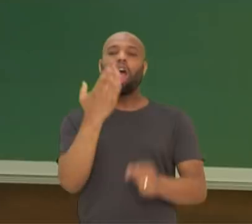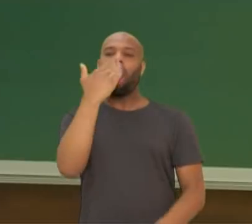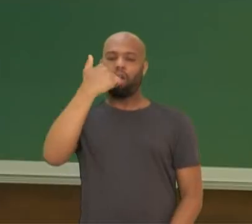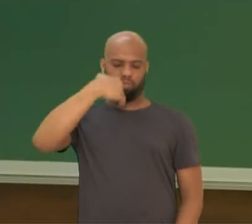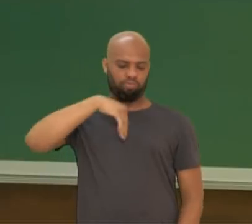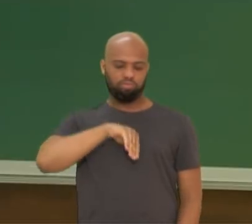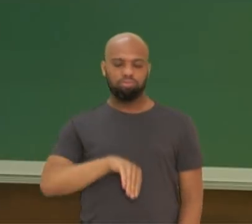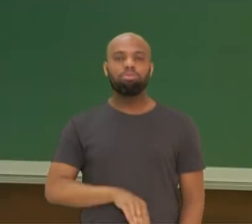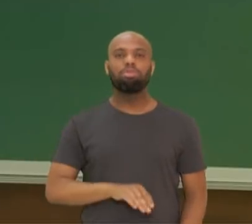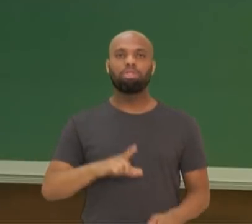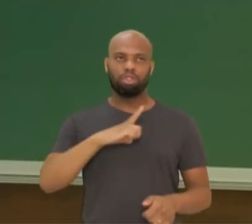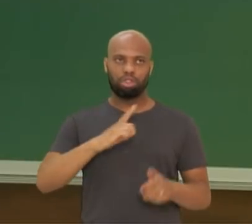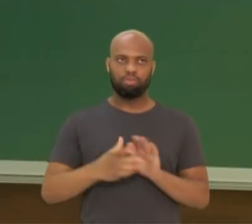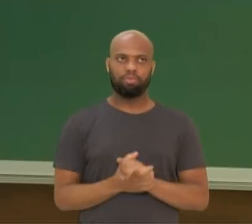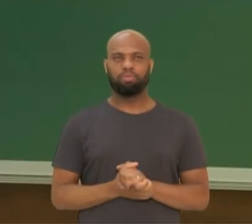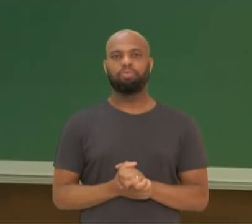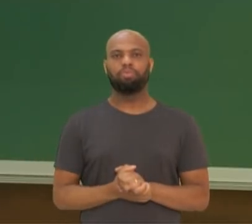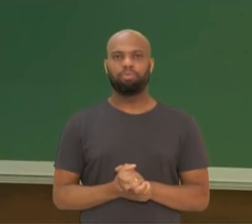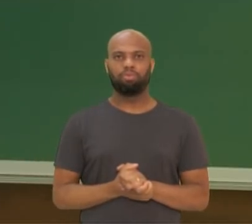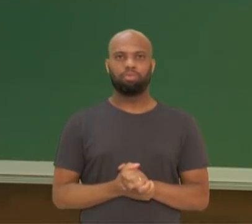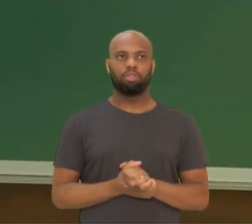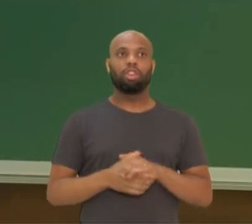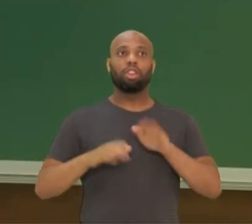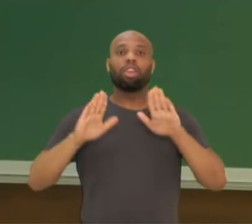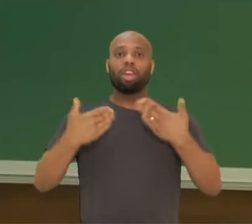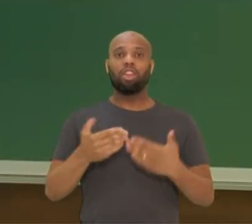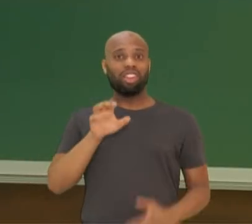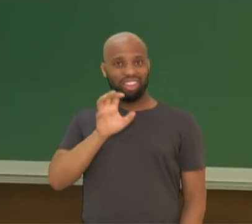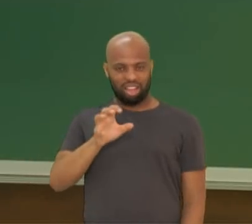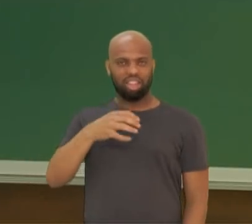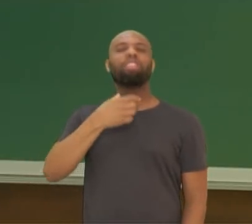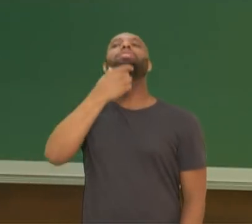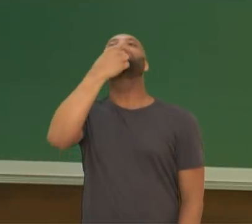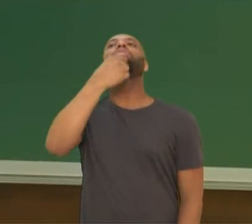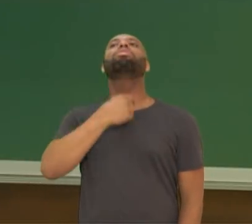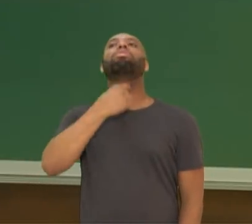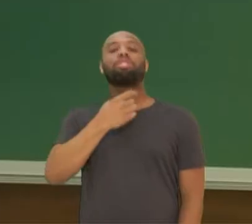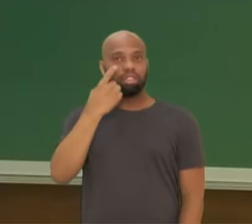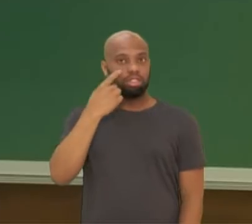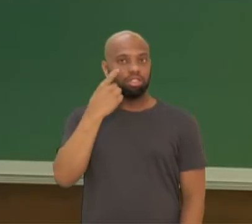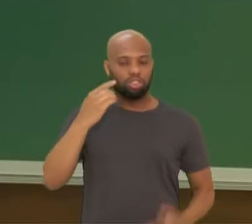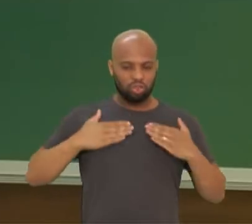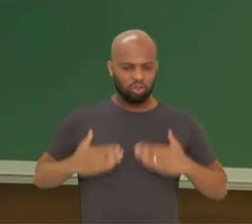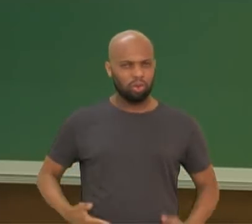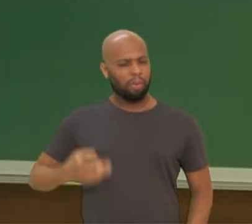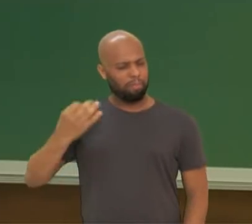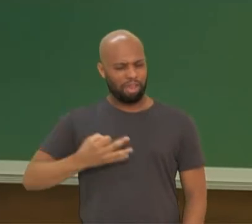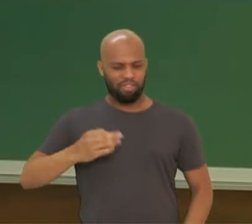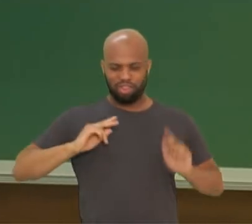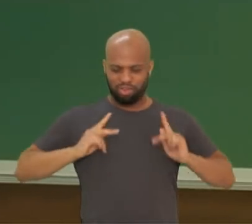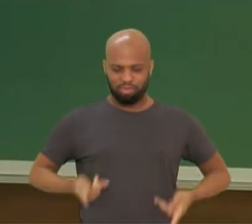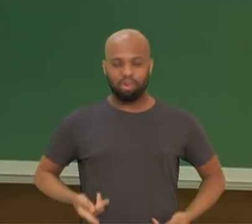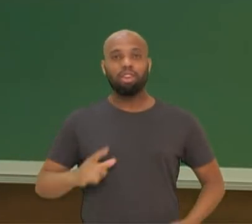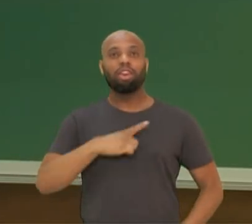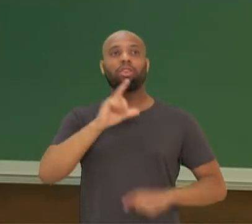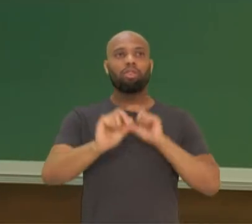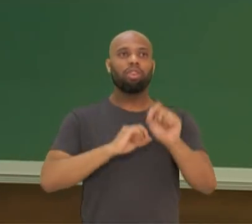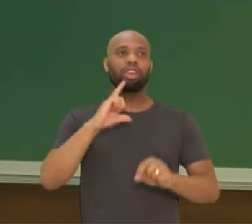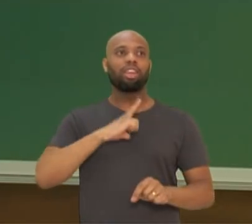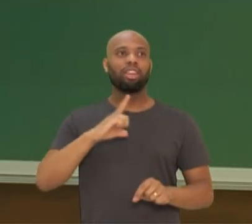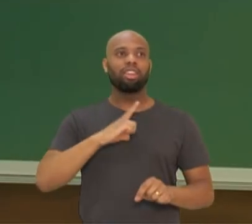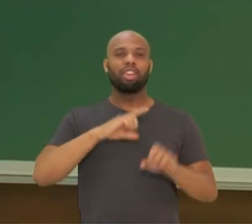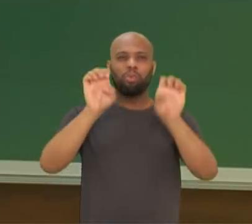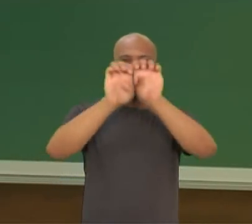ali por ela e nesta região, olha só como o corpo humano é perfeito, nós temos